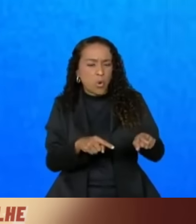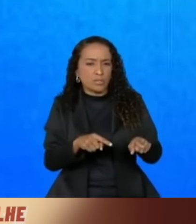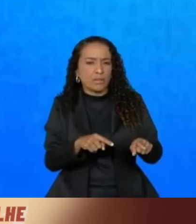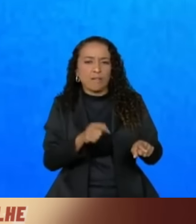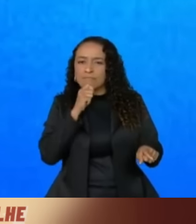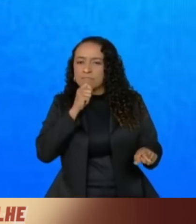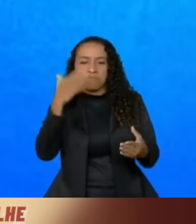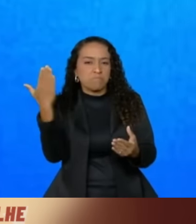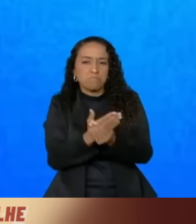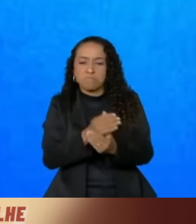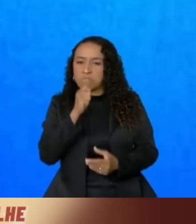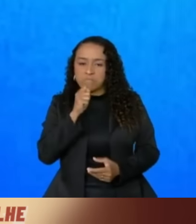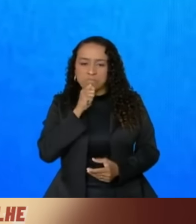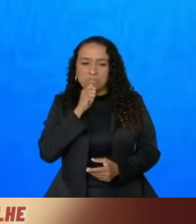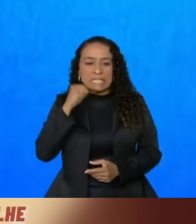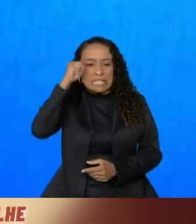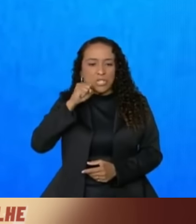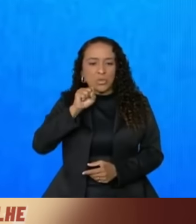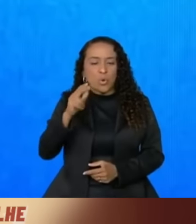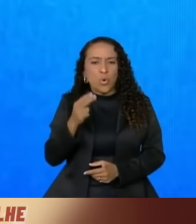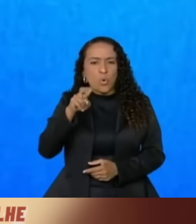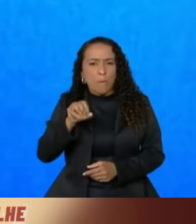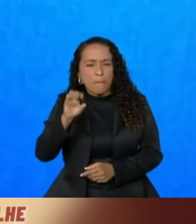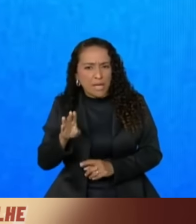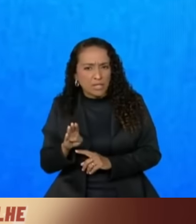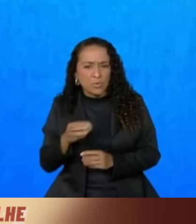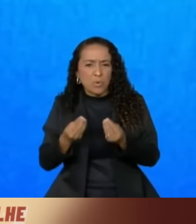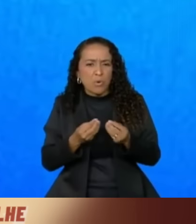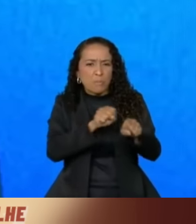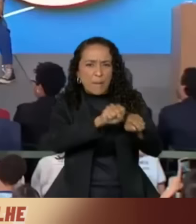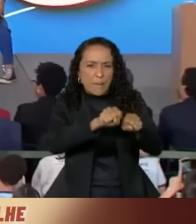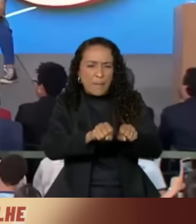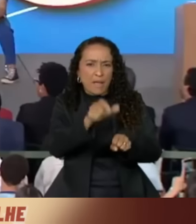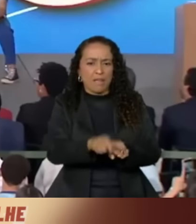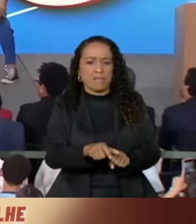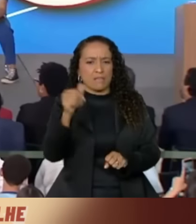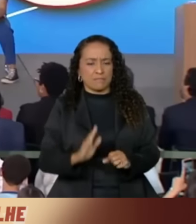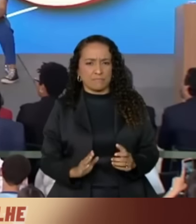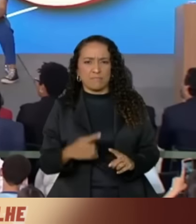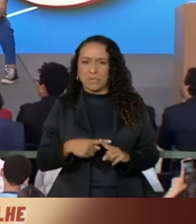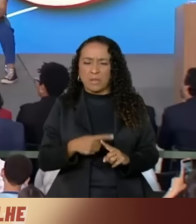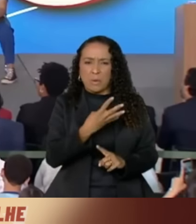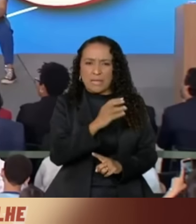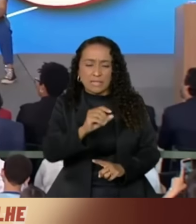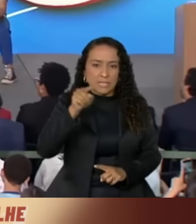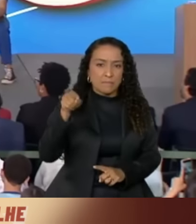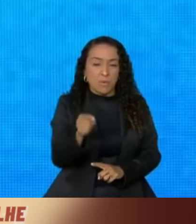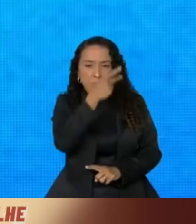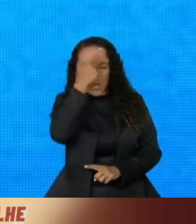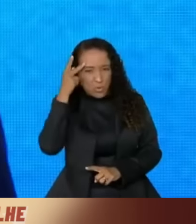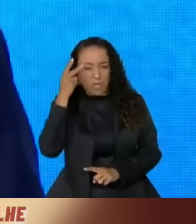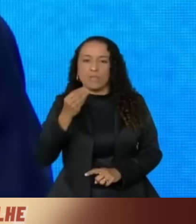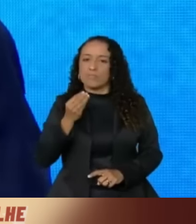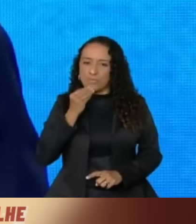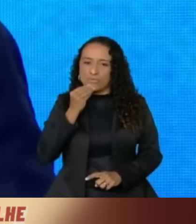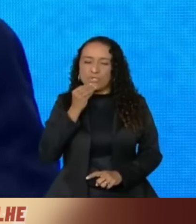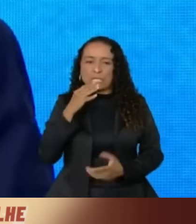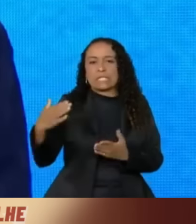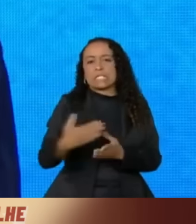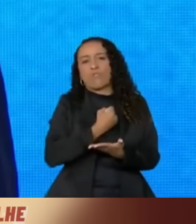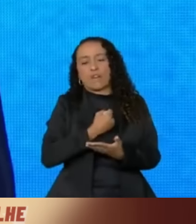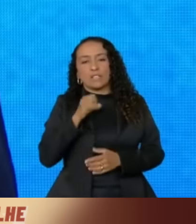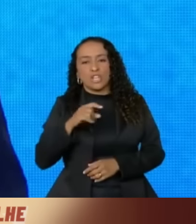foram processadas, senador Humberto Costa, como genocida nesse país. Porque pelo menos 400 mil pessoas poderiam ter sido